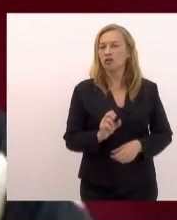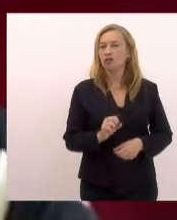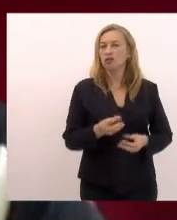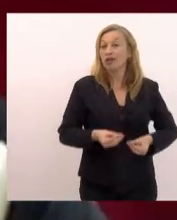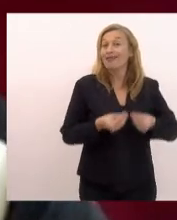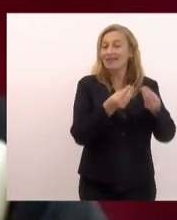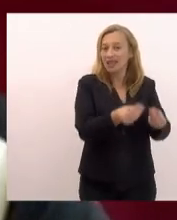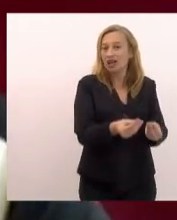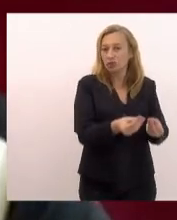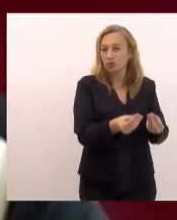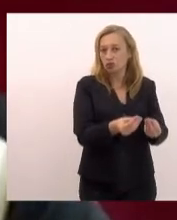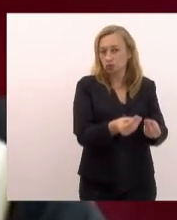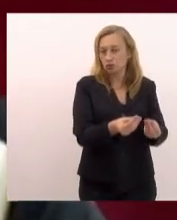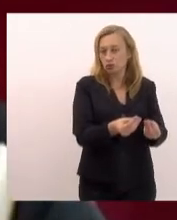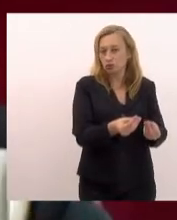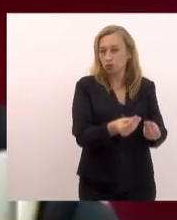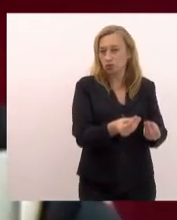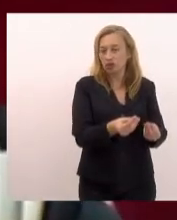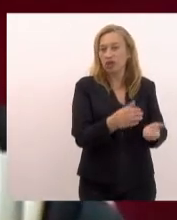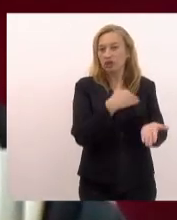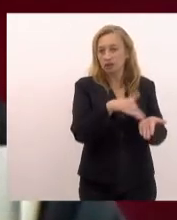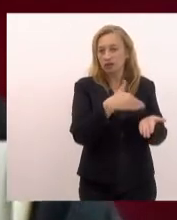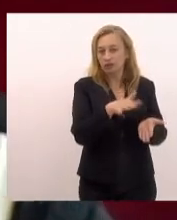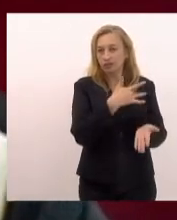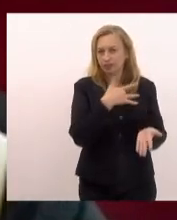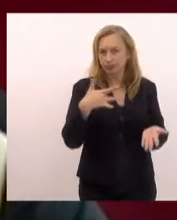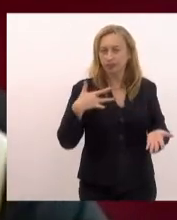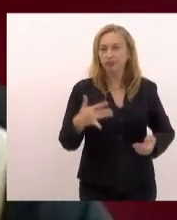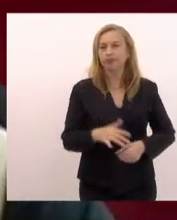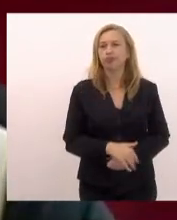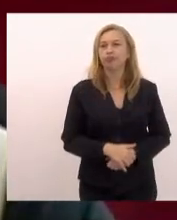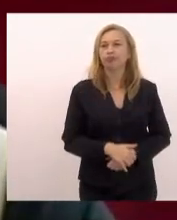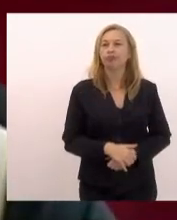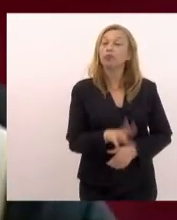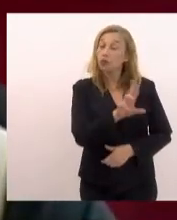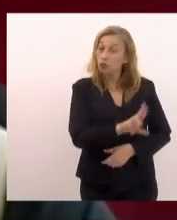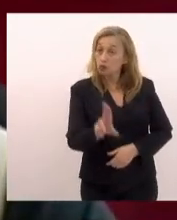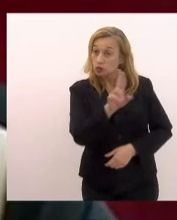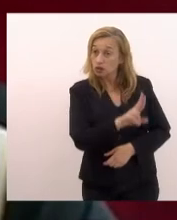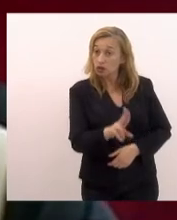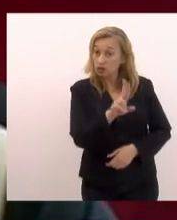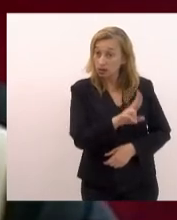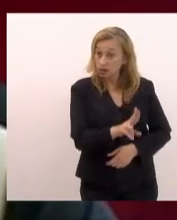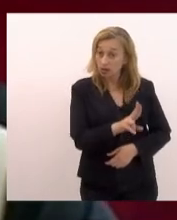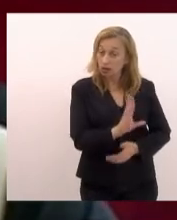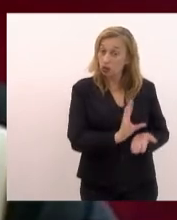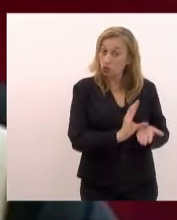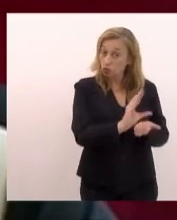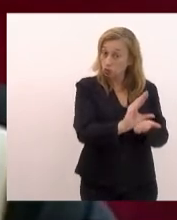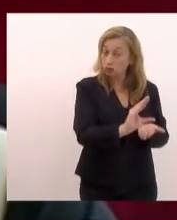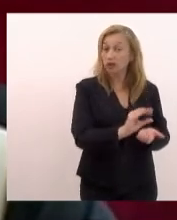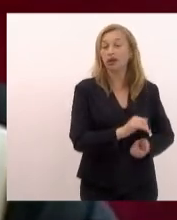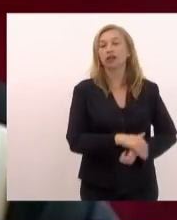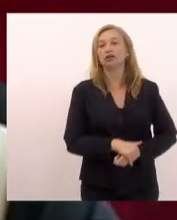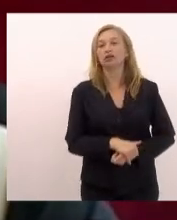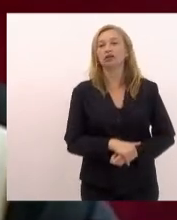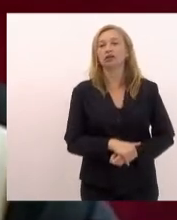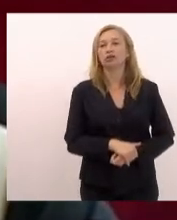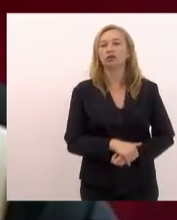dando à Secretaria de Saúde para utilização na rubrica orçamentária